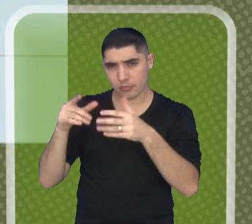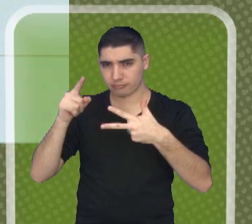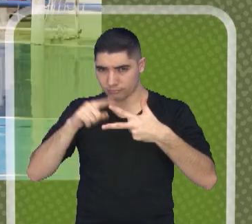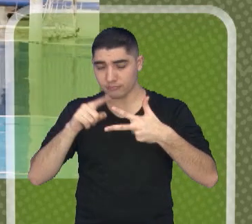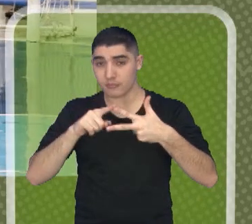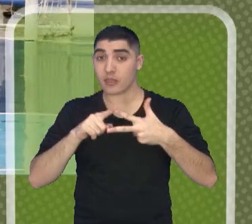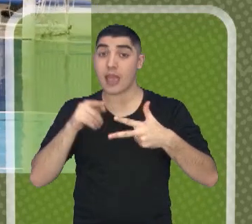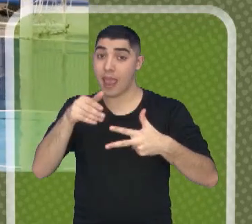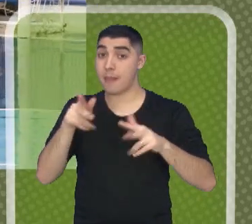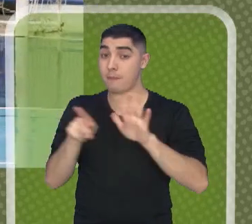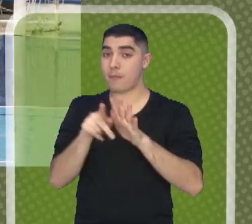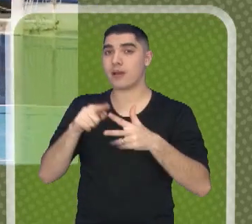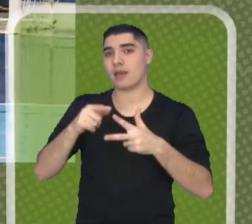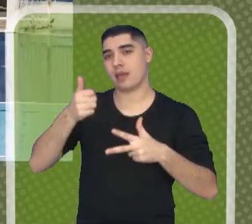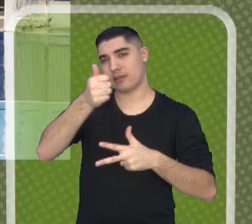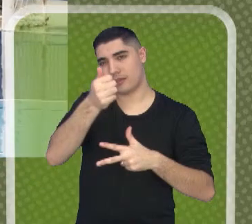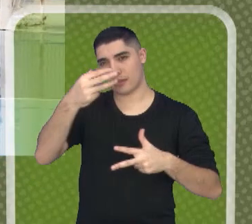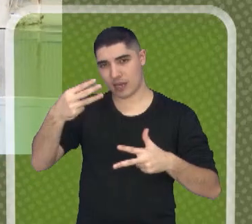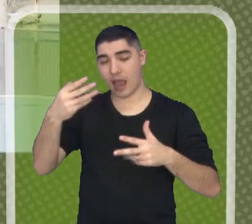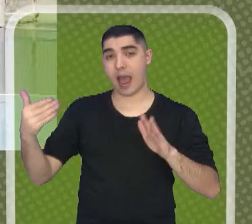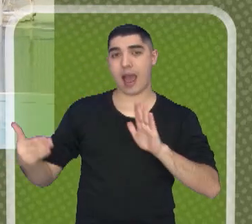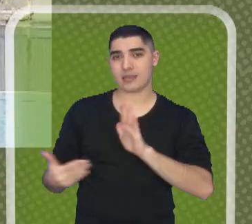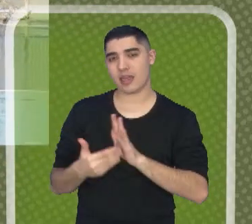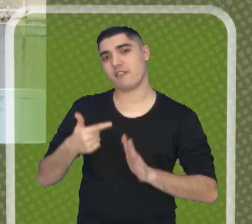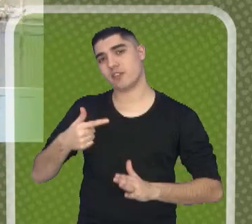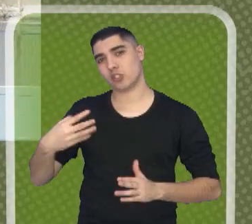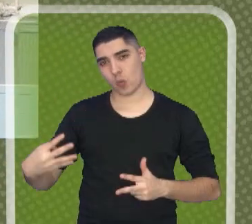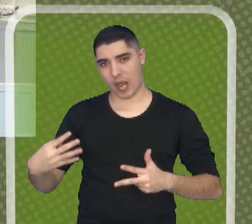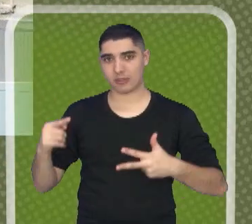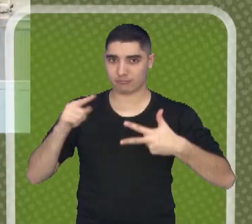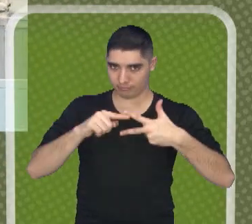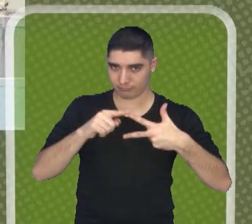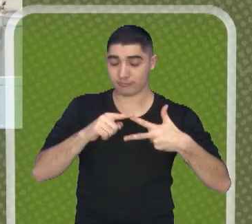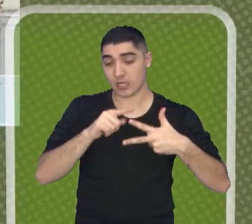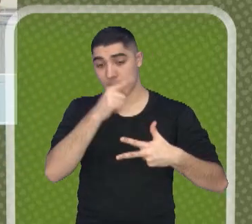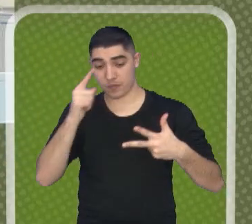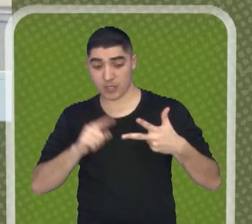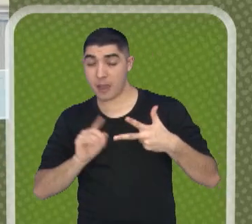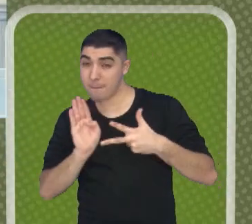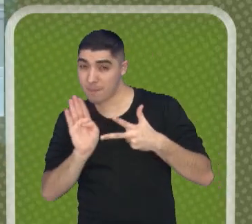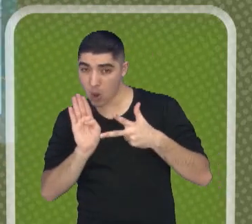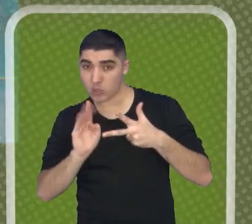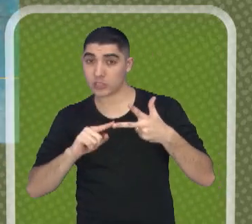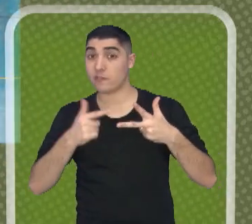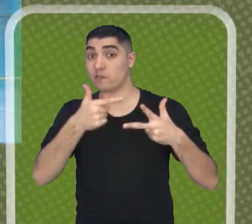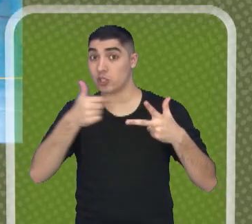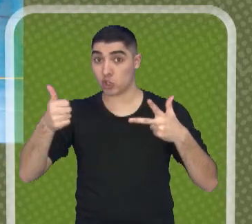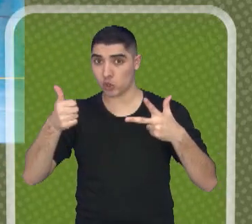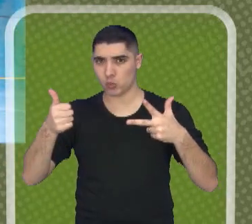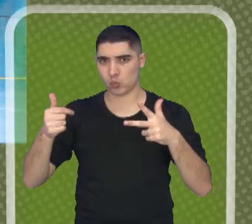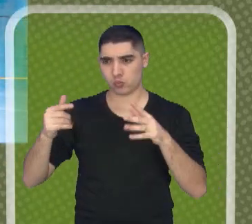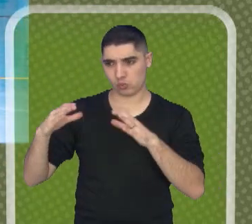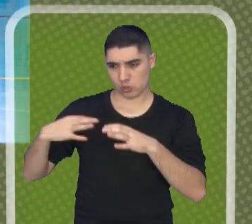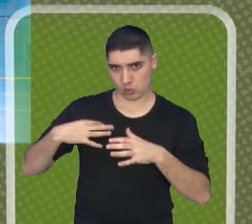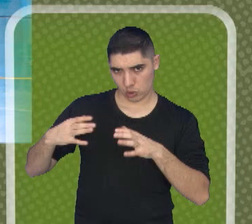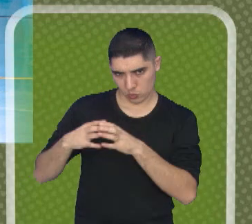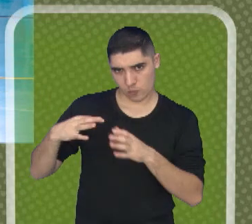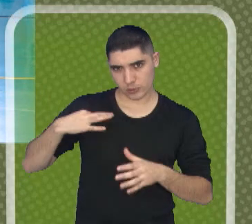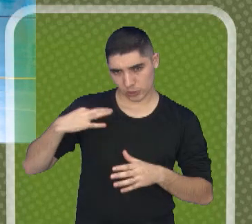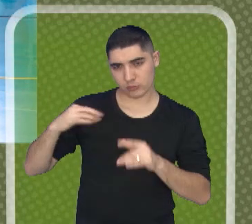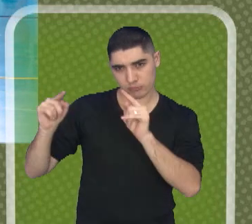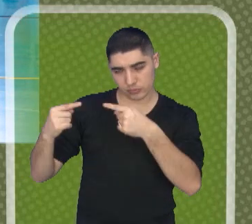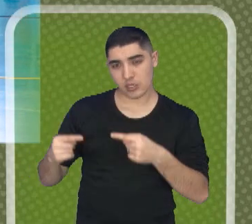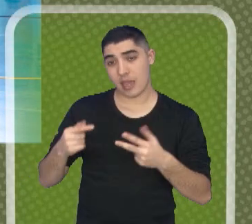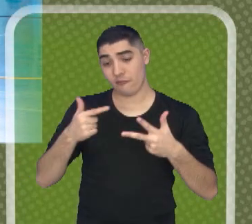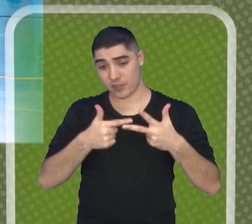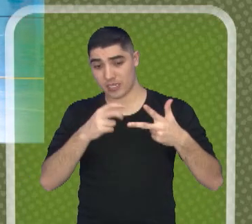entre o 13º e o 24º lugar. Já a série Bronze terá 21 times. Os que ficaram entre o 25º e